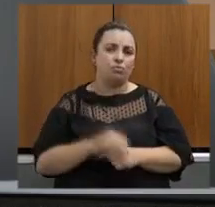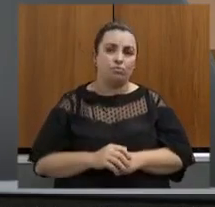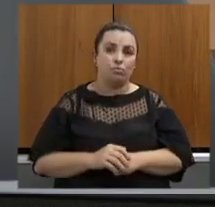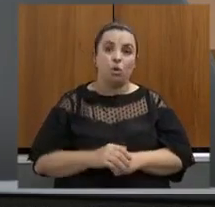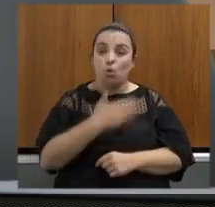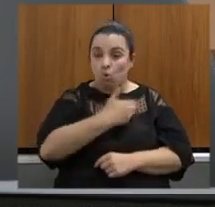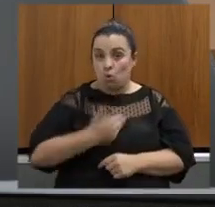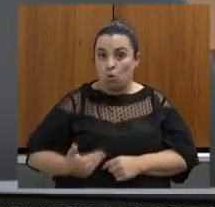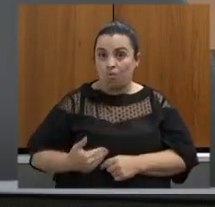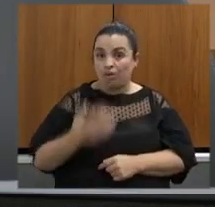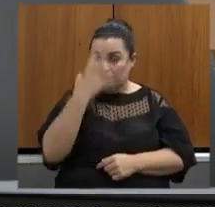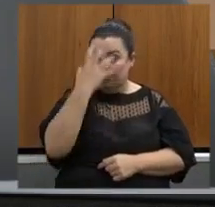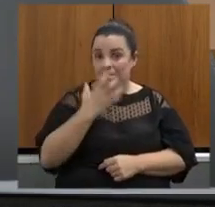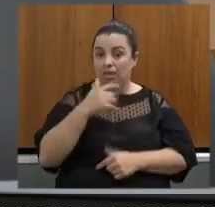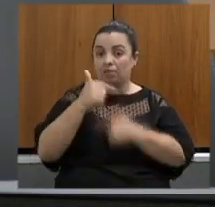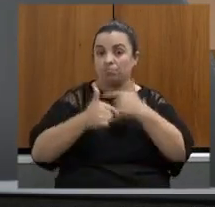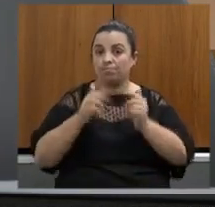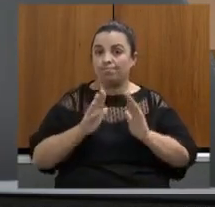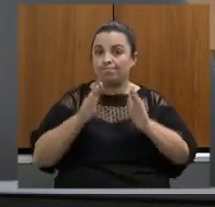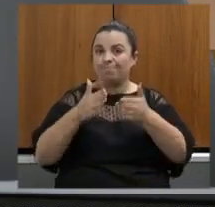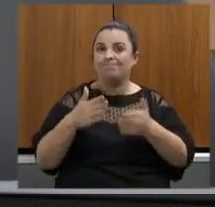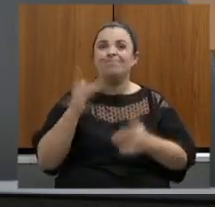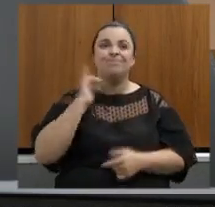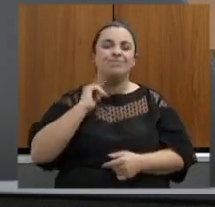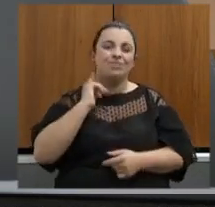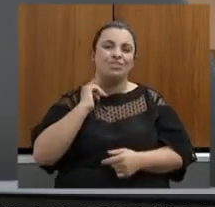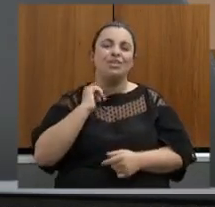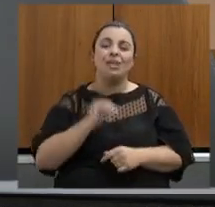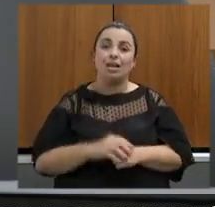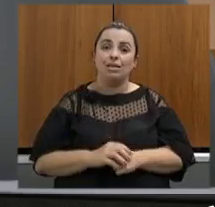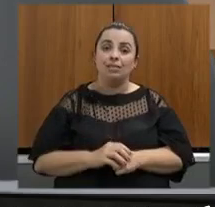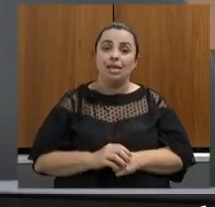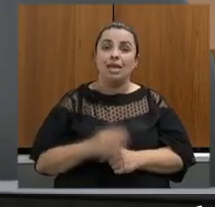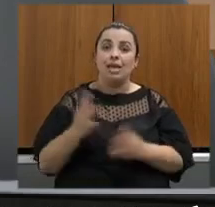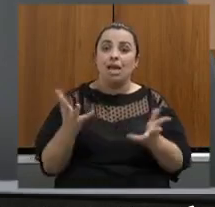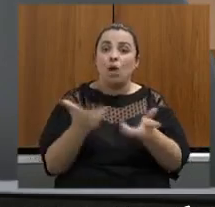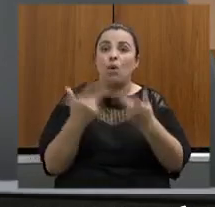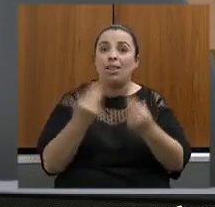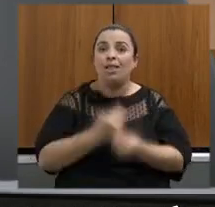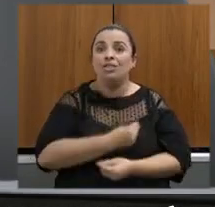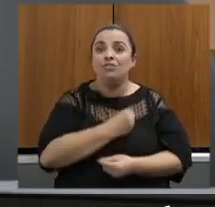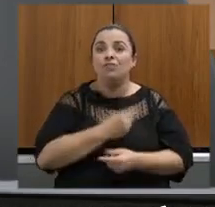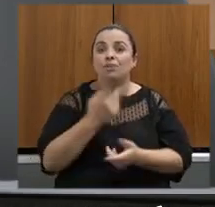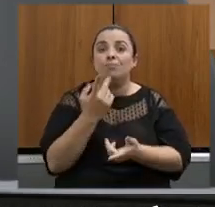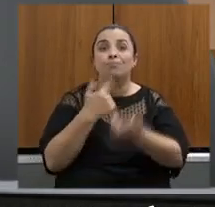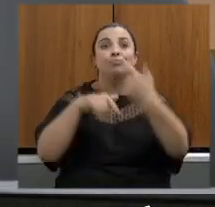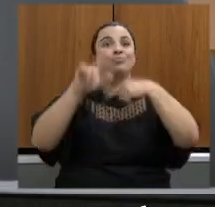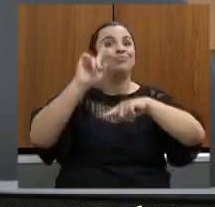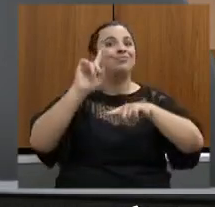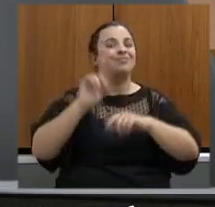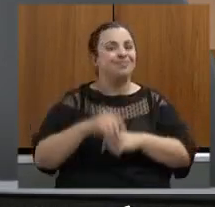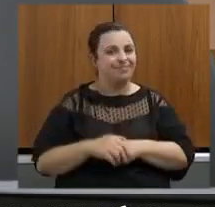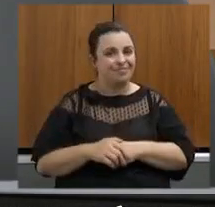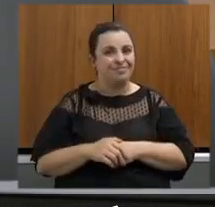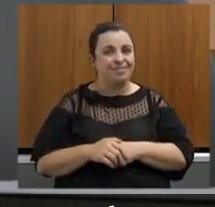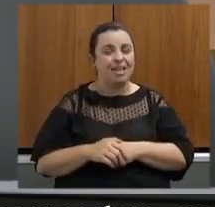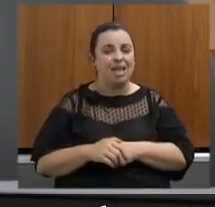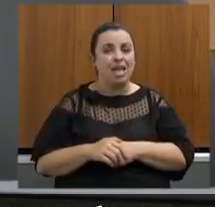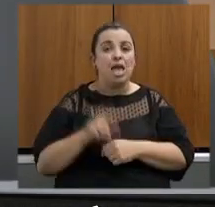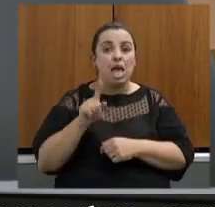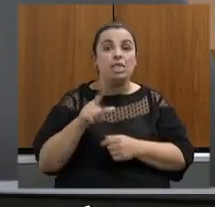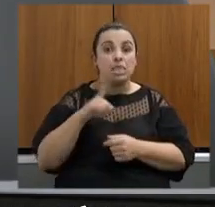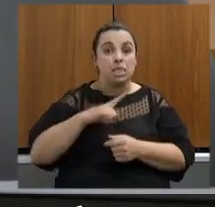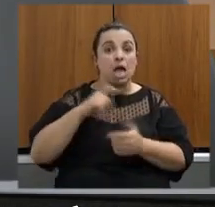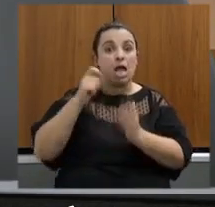chegar na ponta e que transforma a qualidade de vida do mineiro ele faz justo aos impostos